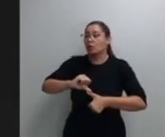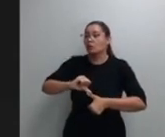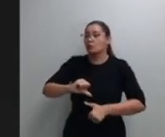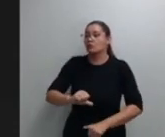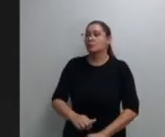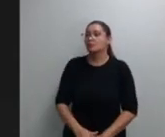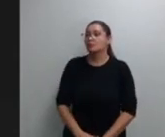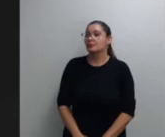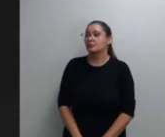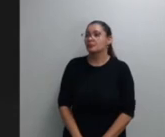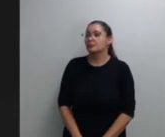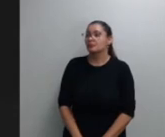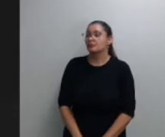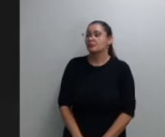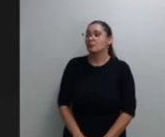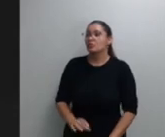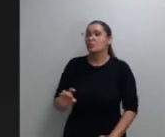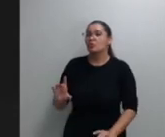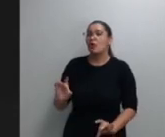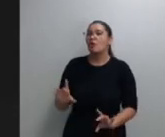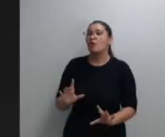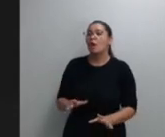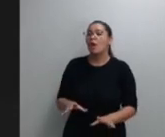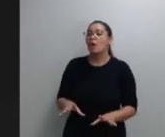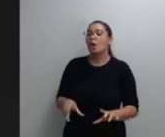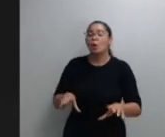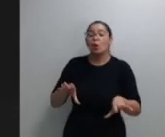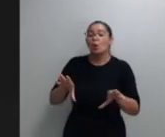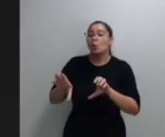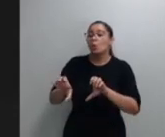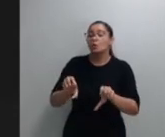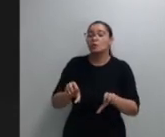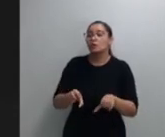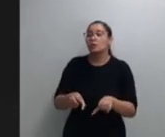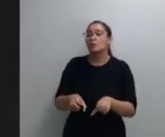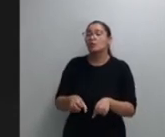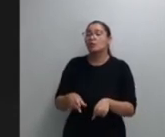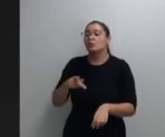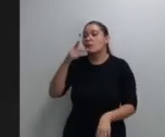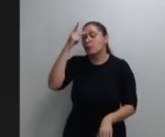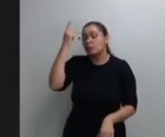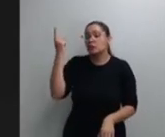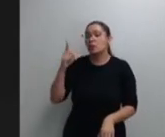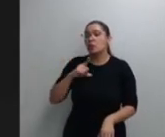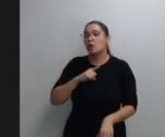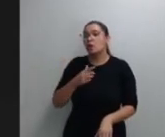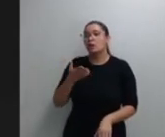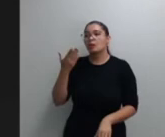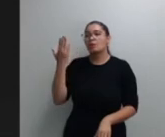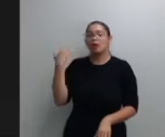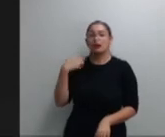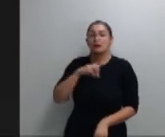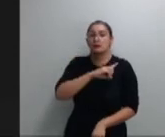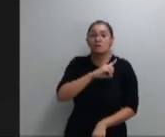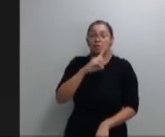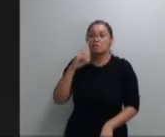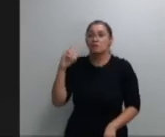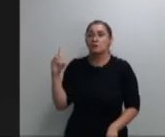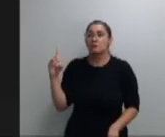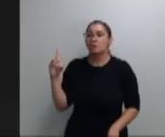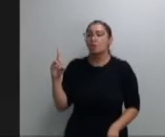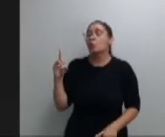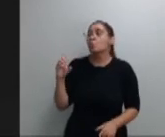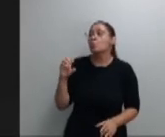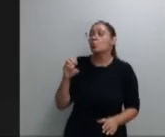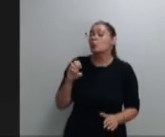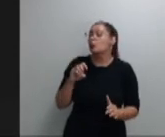para dizer não só valem os títulos que o sujeito tinha lá na data do edital inicial